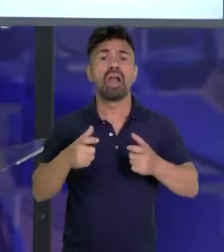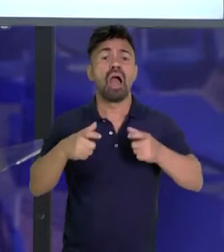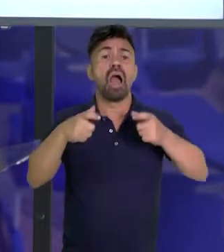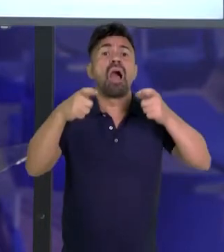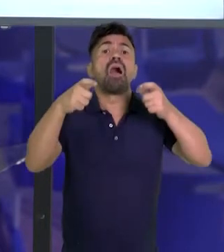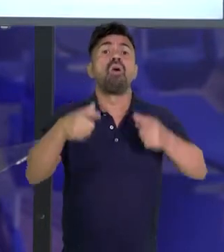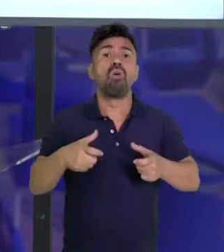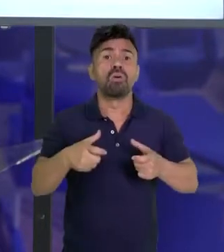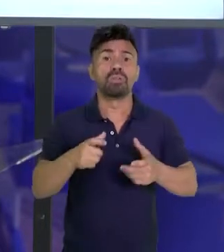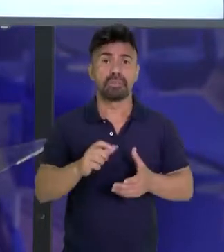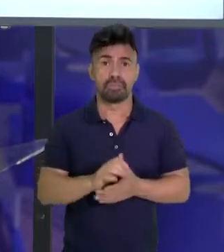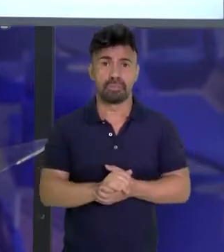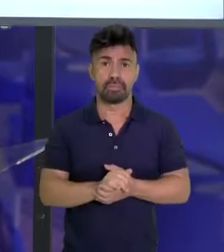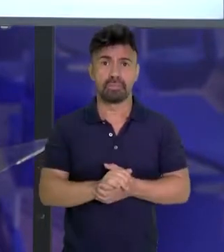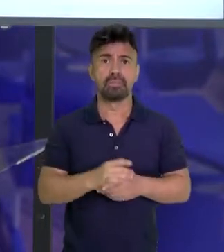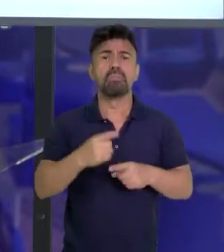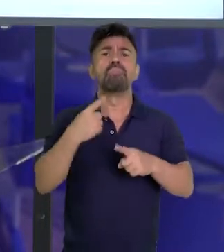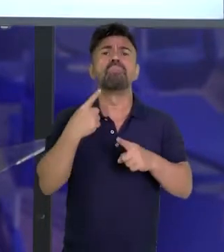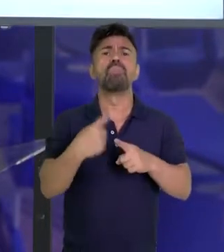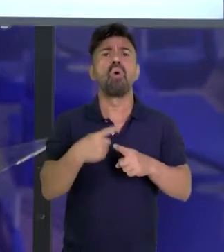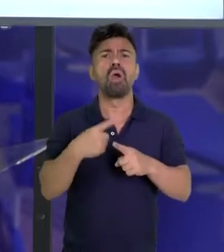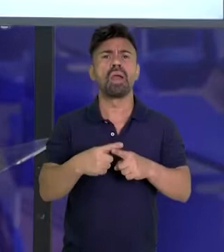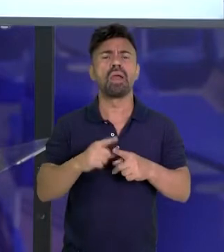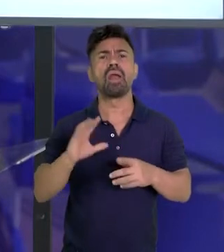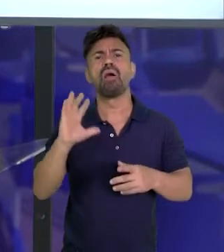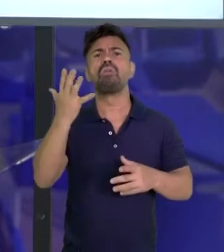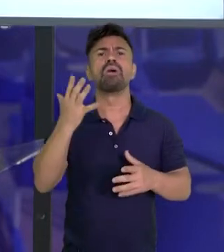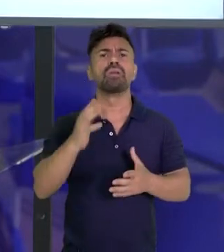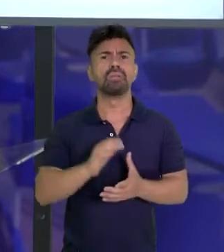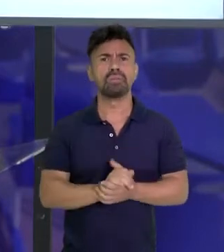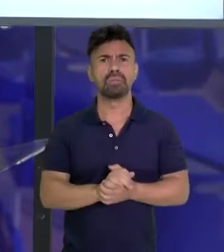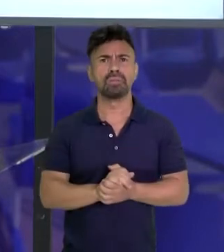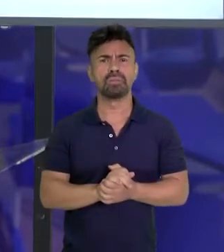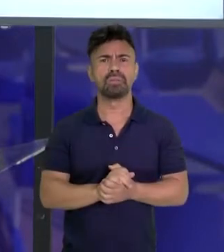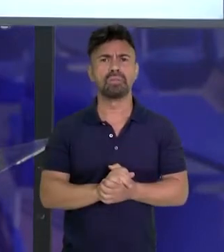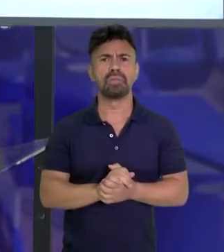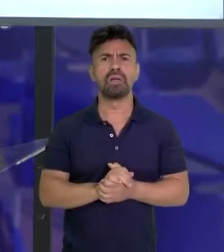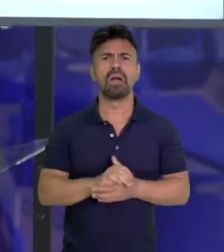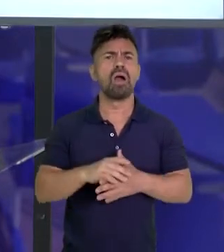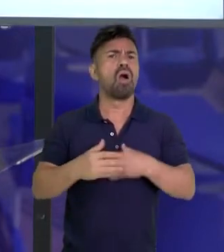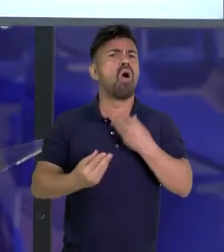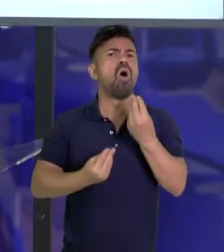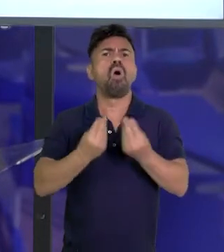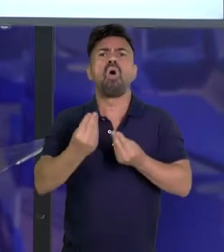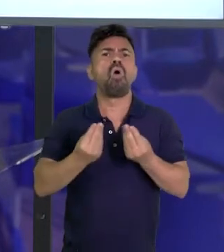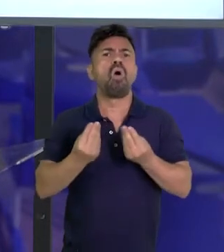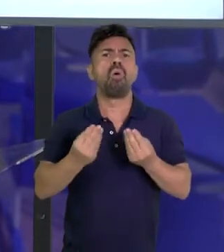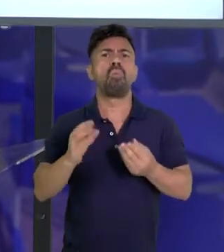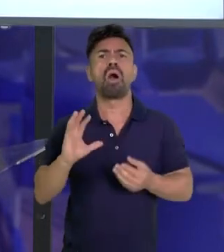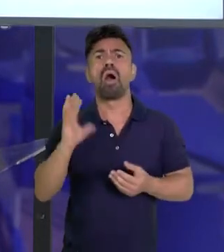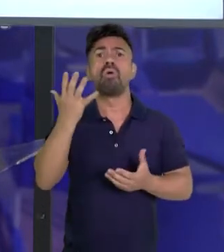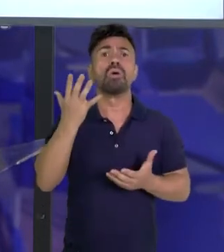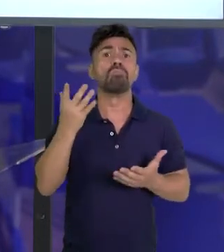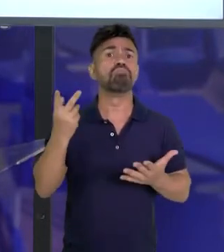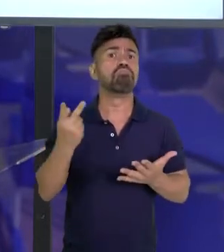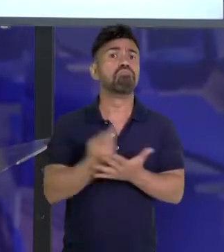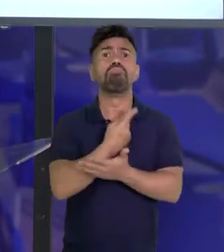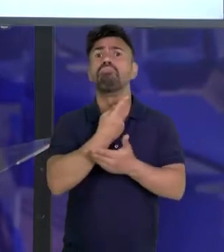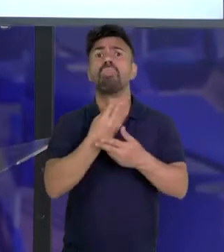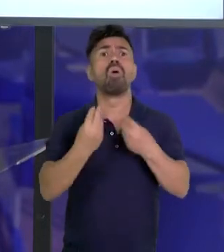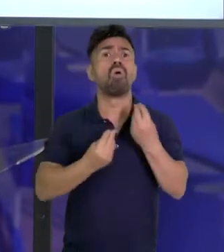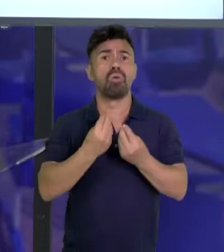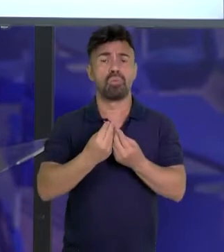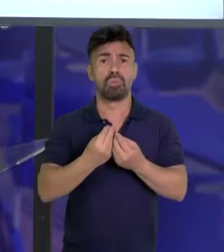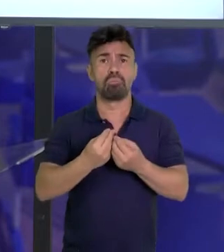onde aconteceu, por que aconteceu, em que circunstâncias aconteceu. Vejam, o objetivo